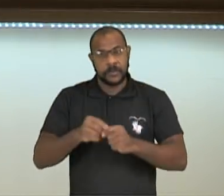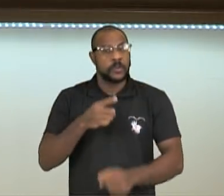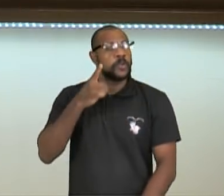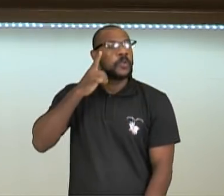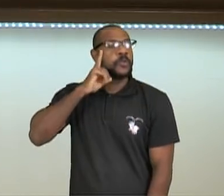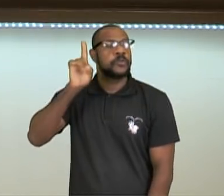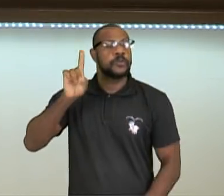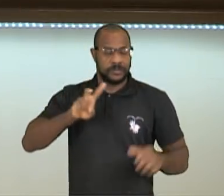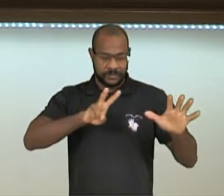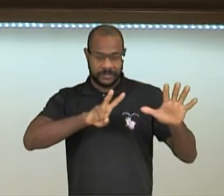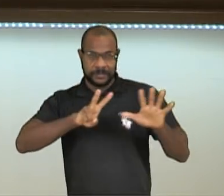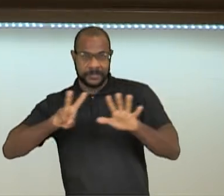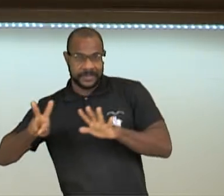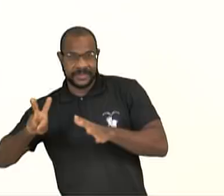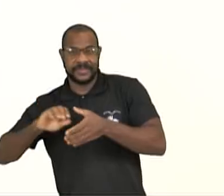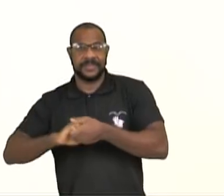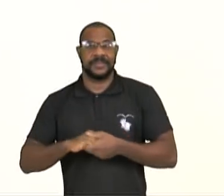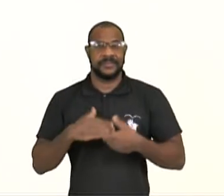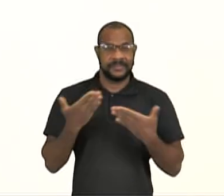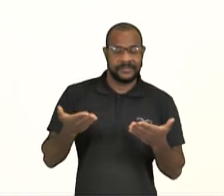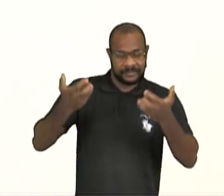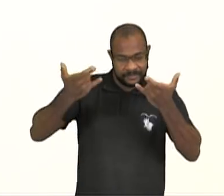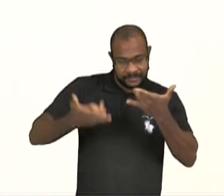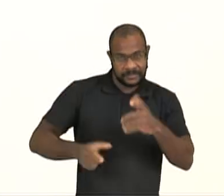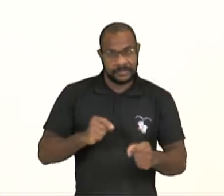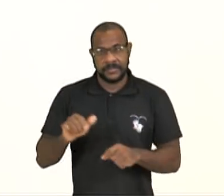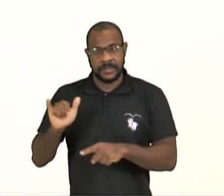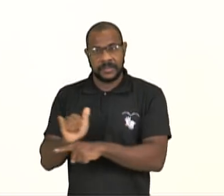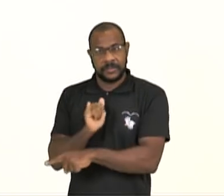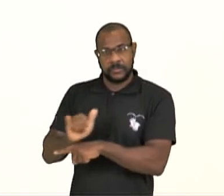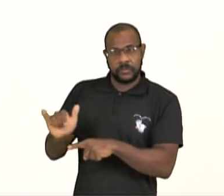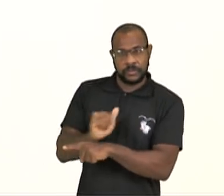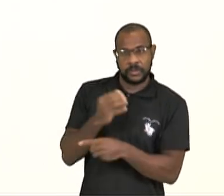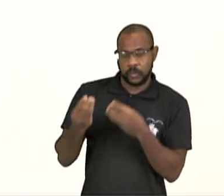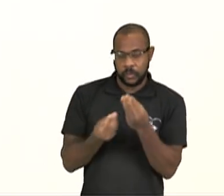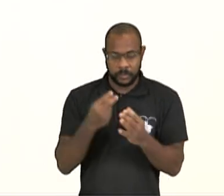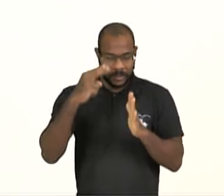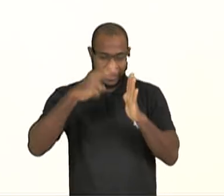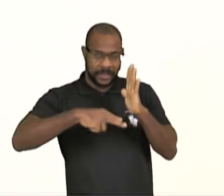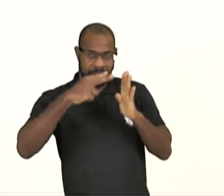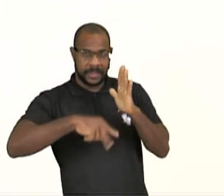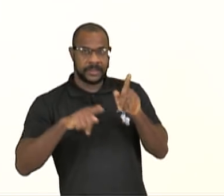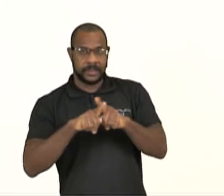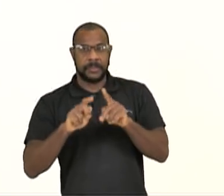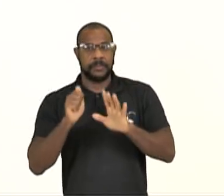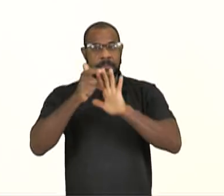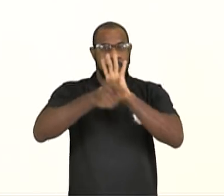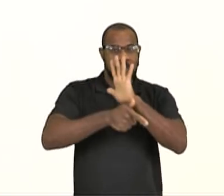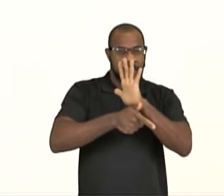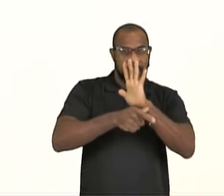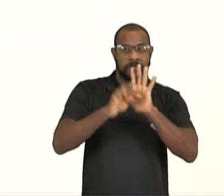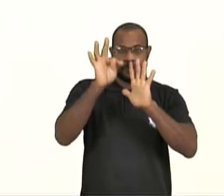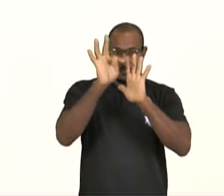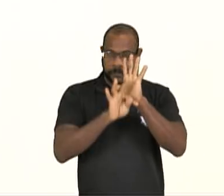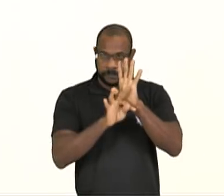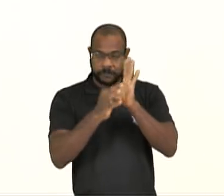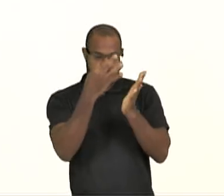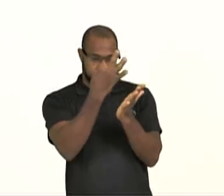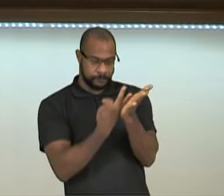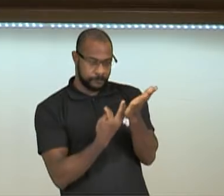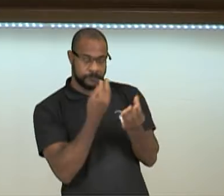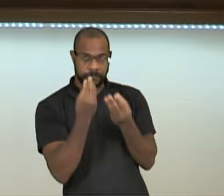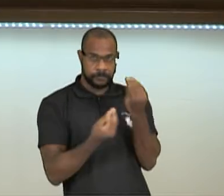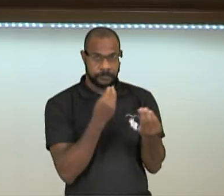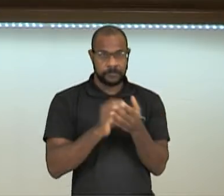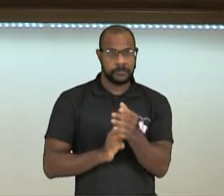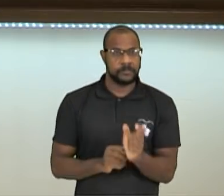relembrar alguns vocabulários, vamos falar sobre as estratégias de leitura e o gênero textual Descriptive Text.